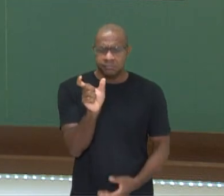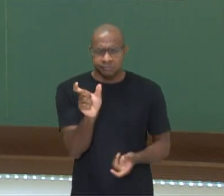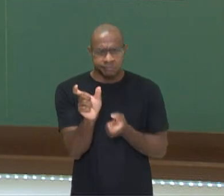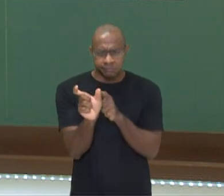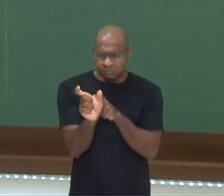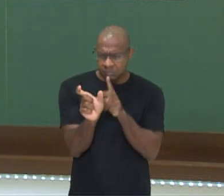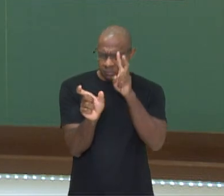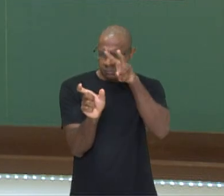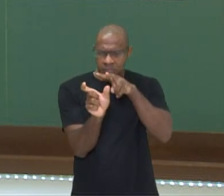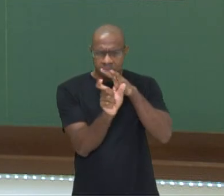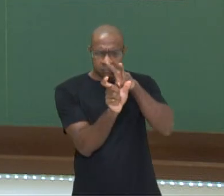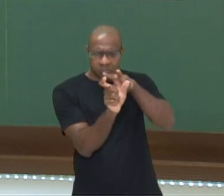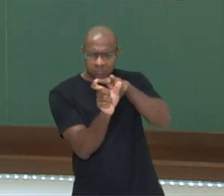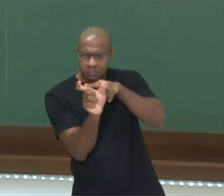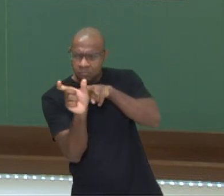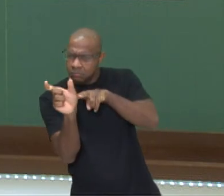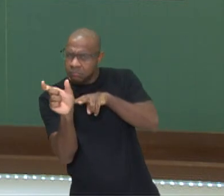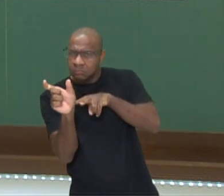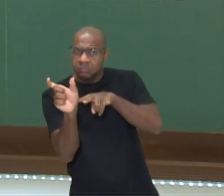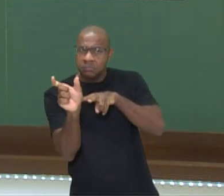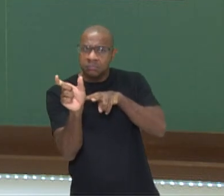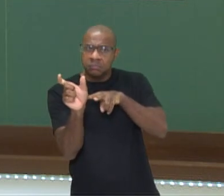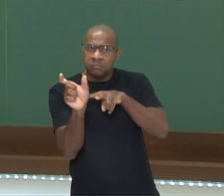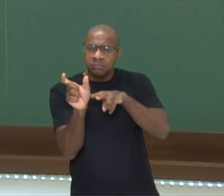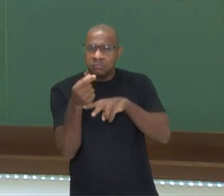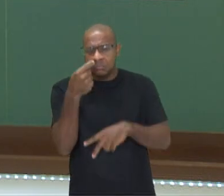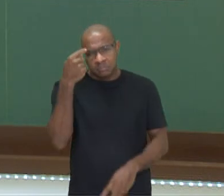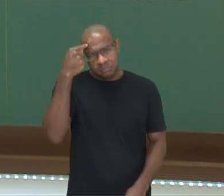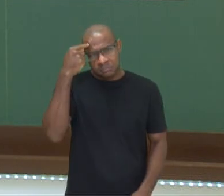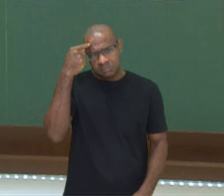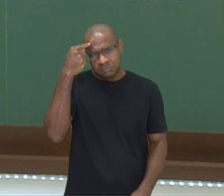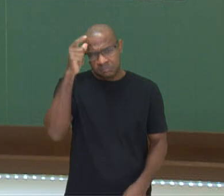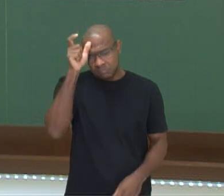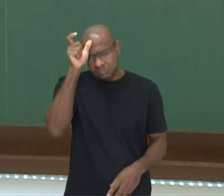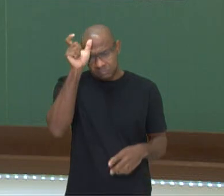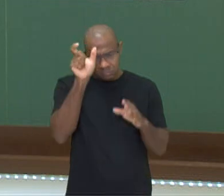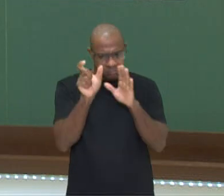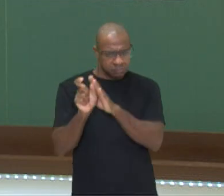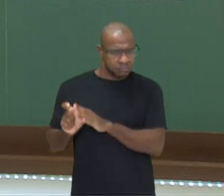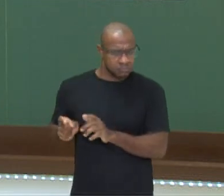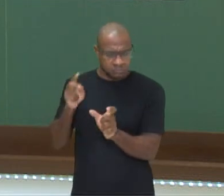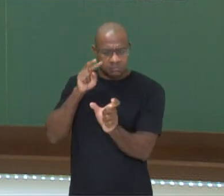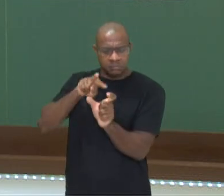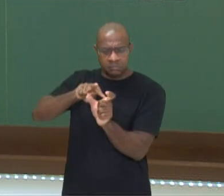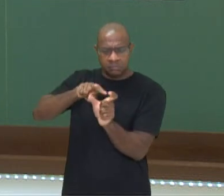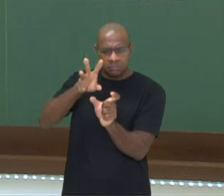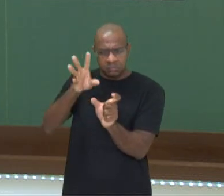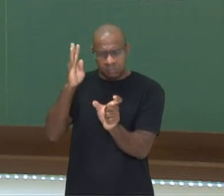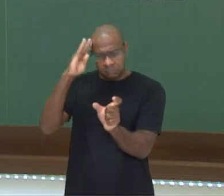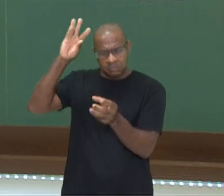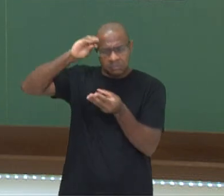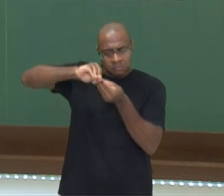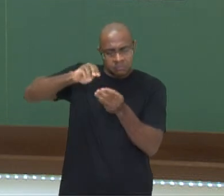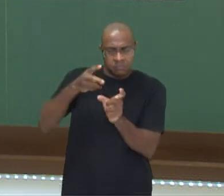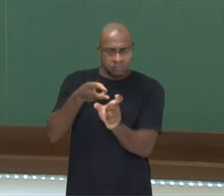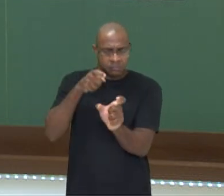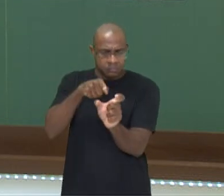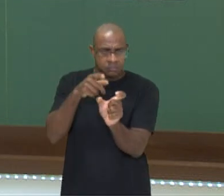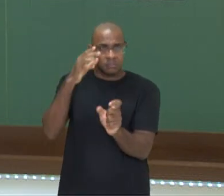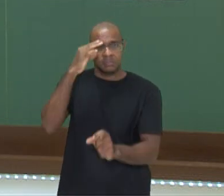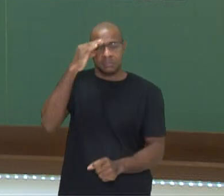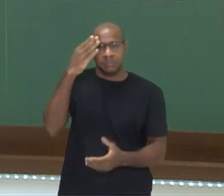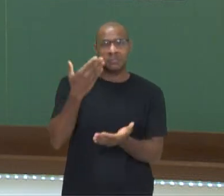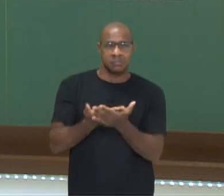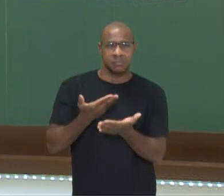eu li alguma coisa, eu vou lançar a mão do conhecimento anterior para eu interpretar aquilo. Por isso a importância de estudar